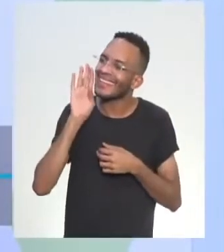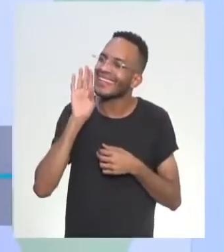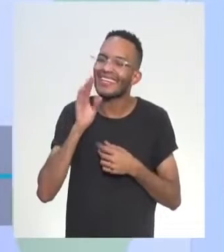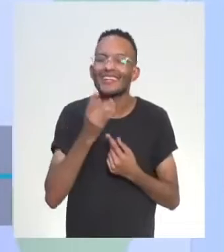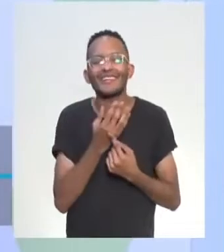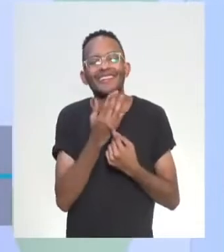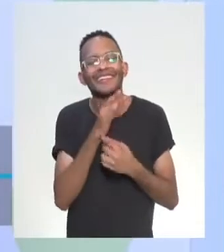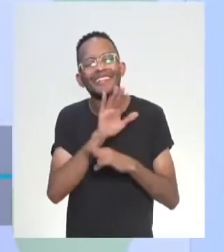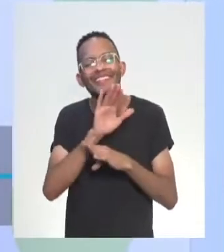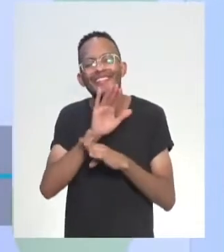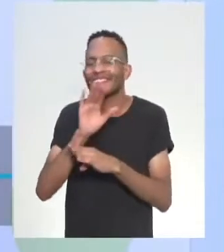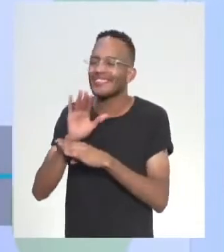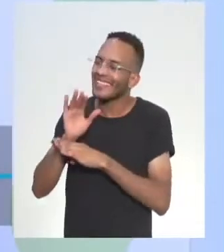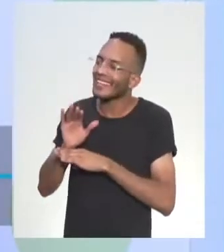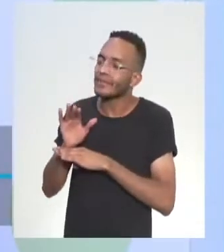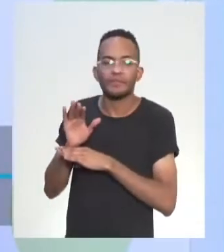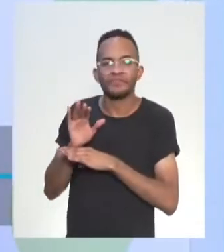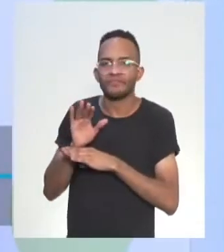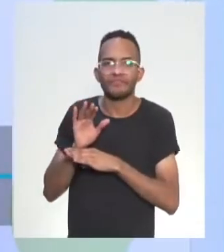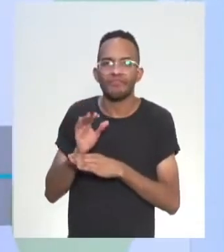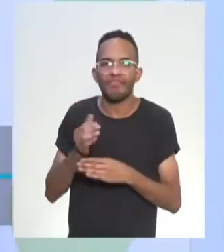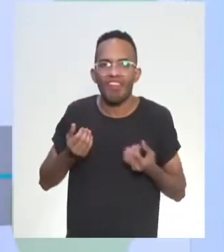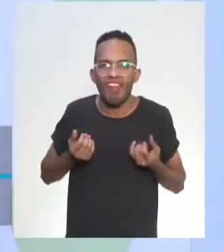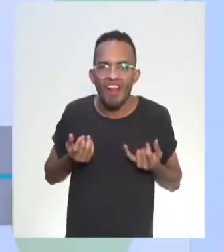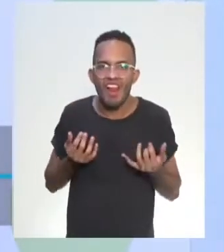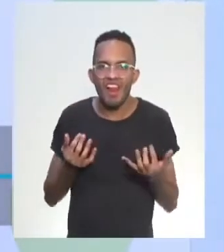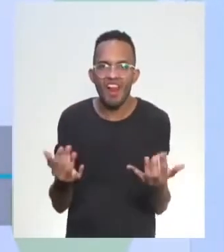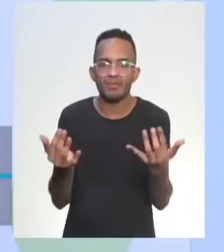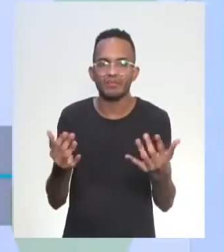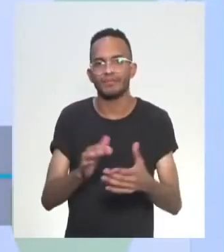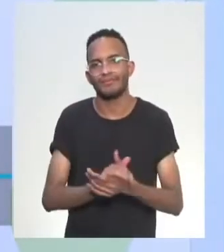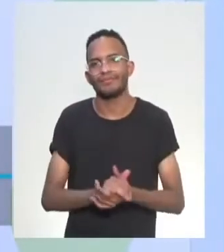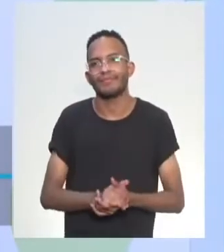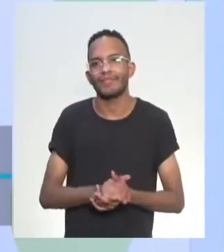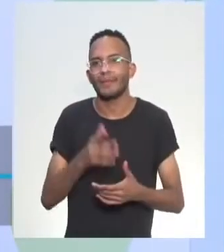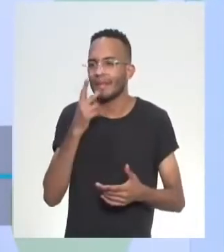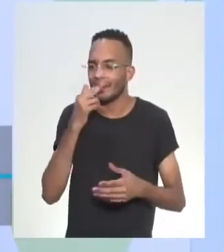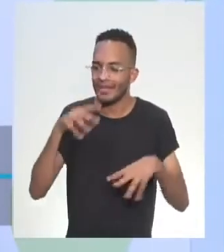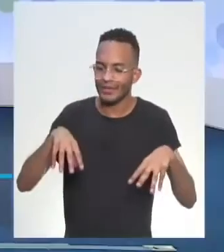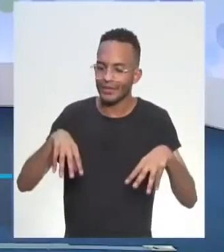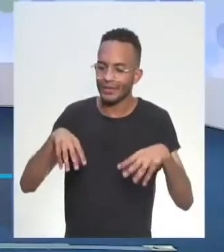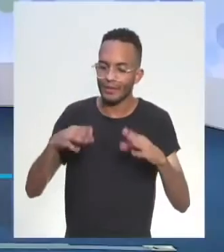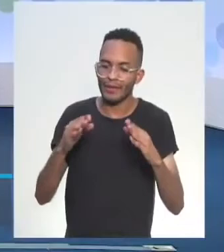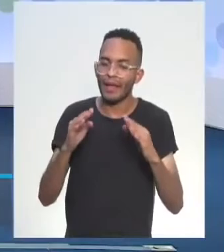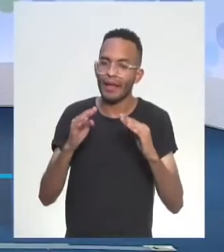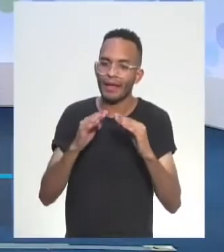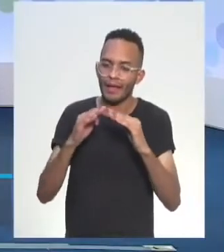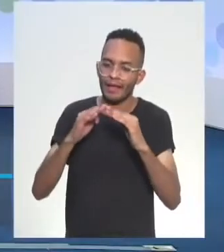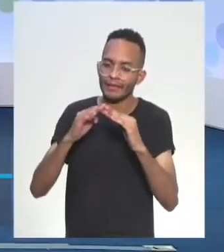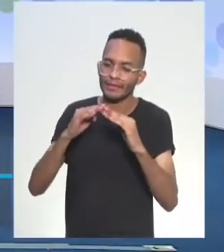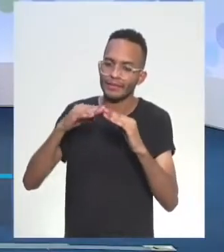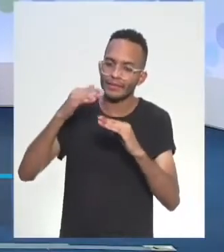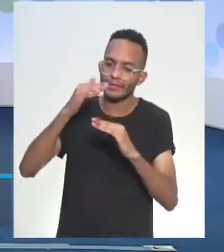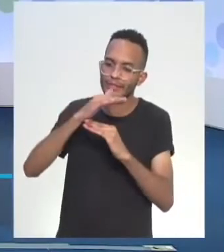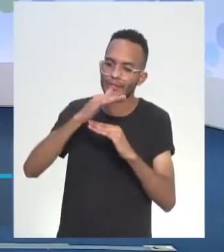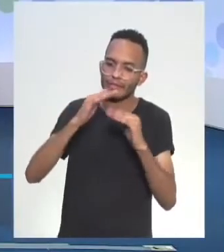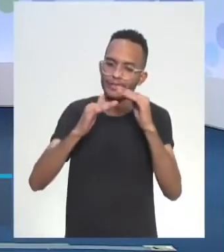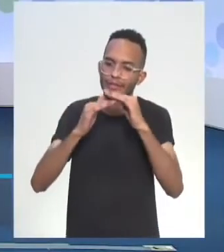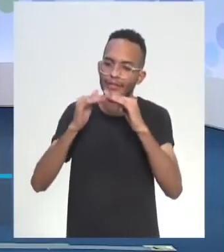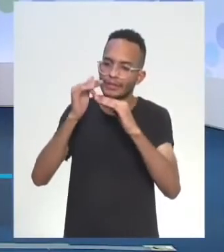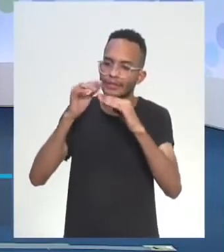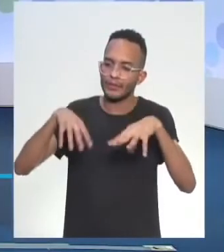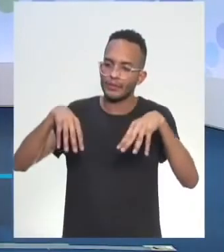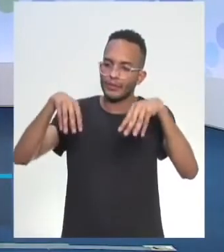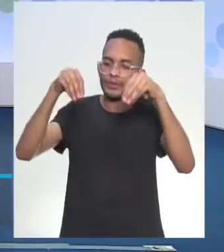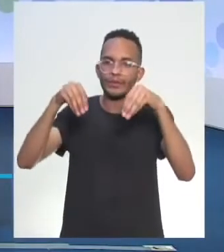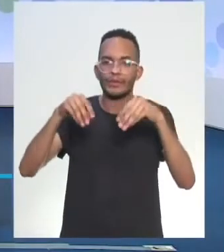estava ajudando, que estava construindo, ela veio e derrubou. É como se você estivesse construindo um castelinho de cartas, a outra veio e derrubou, né? Porque, nossa,